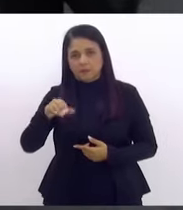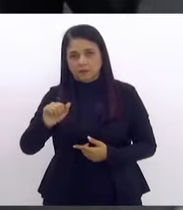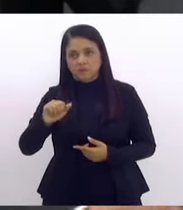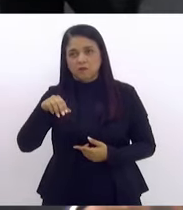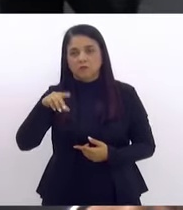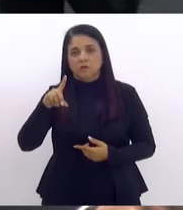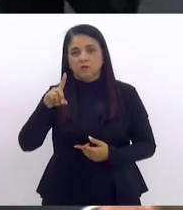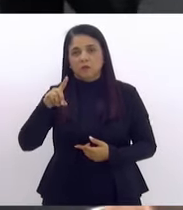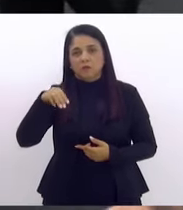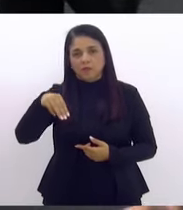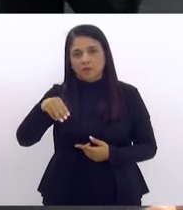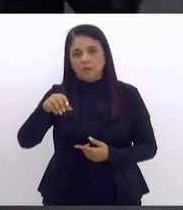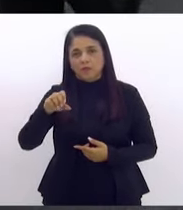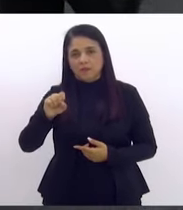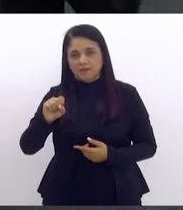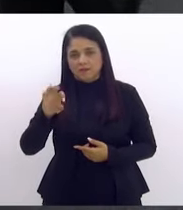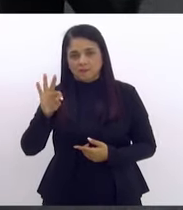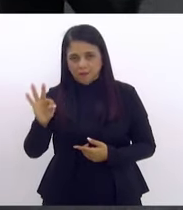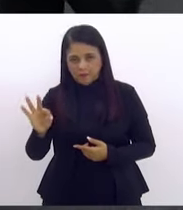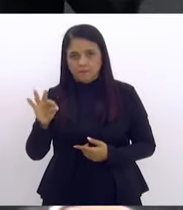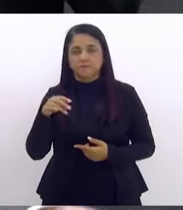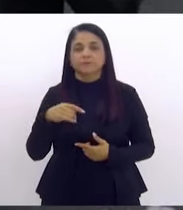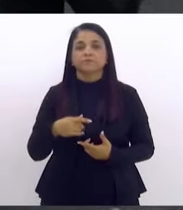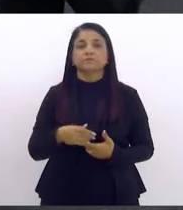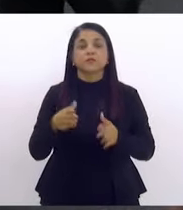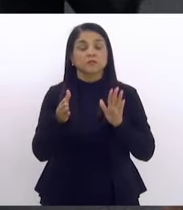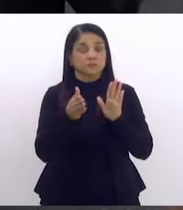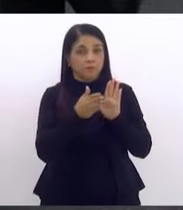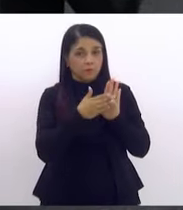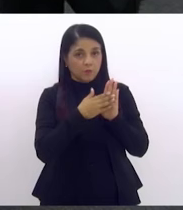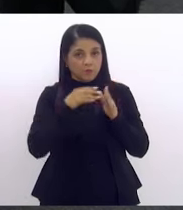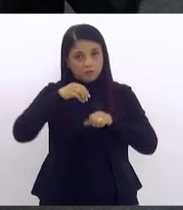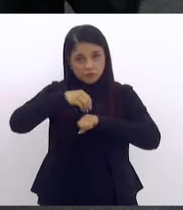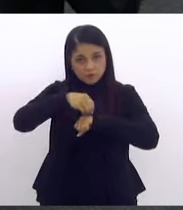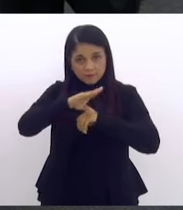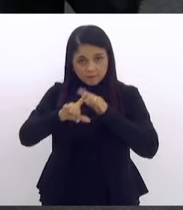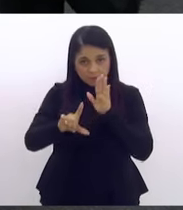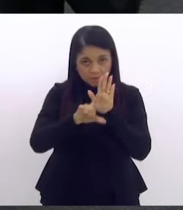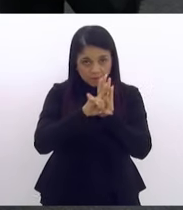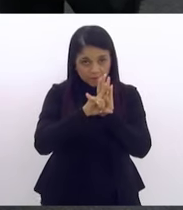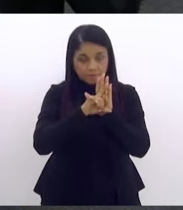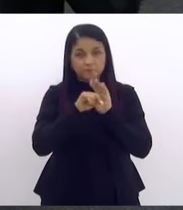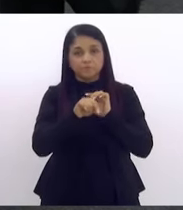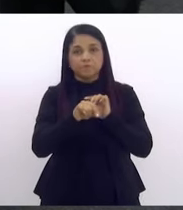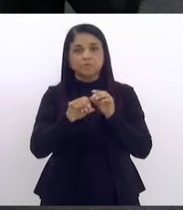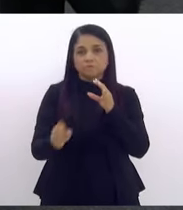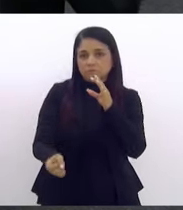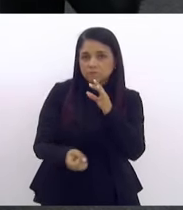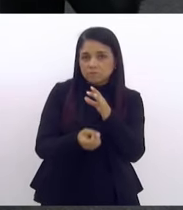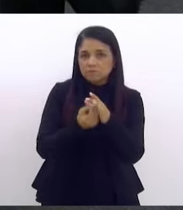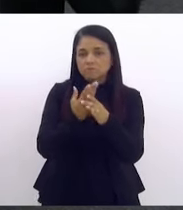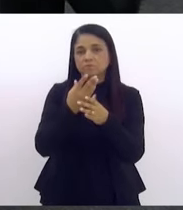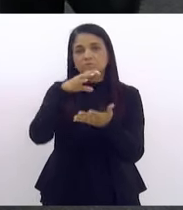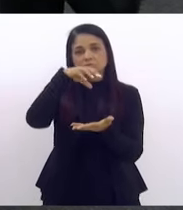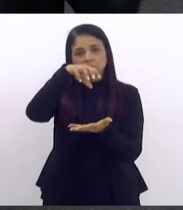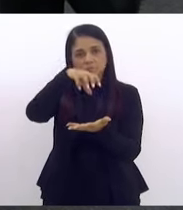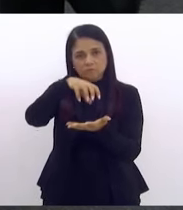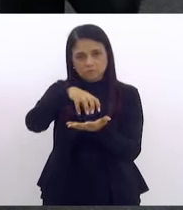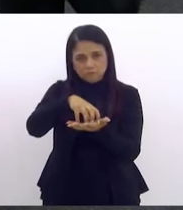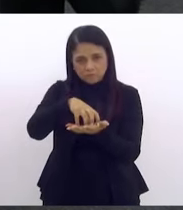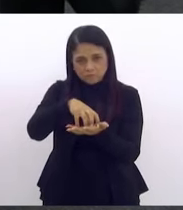presidente. Presidente, essa proposta de indicação legislativa é da criação de um centro